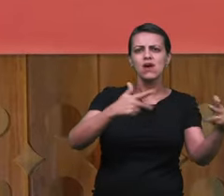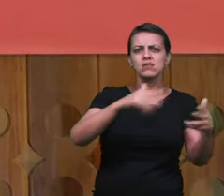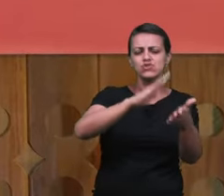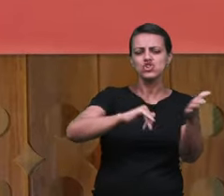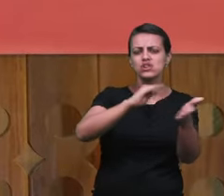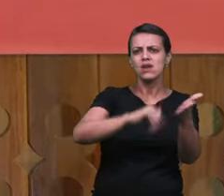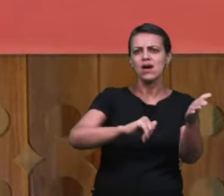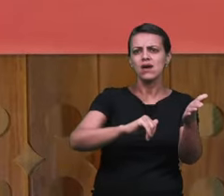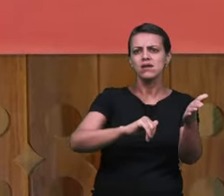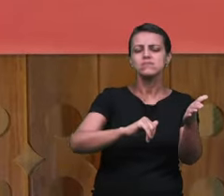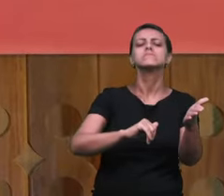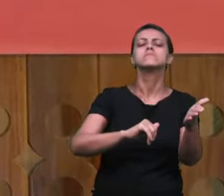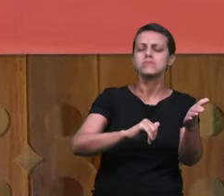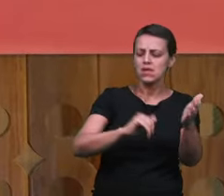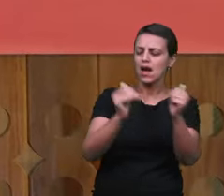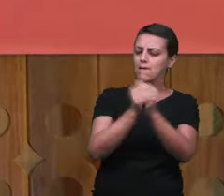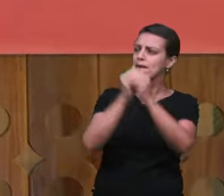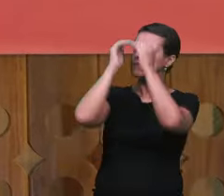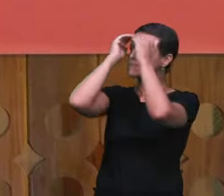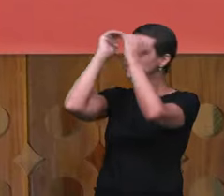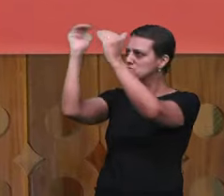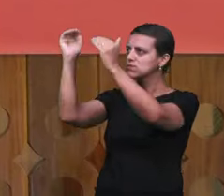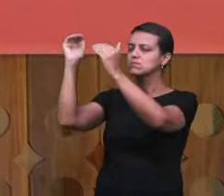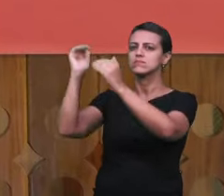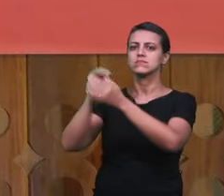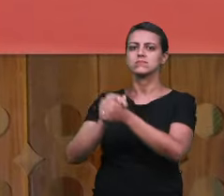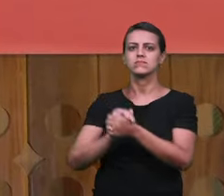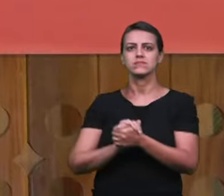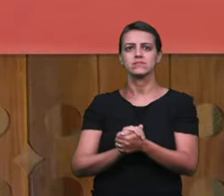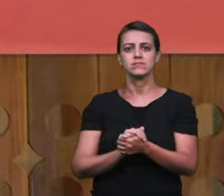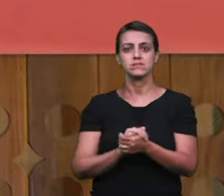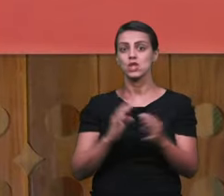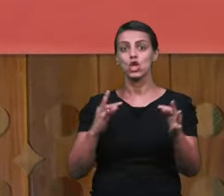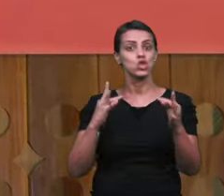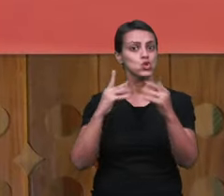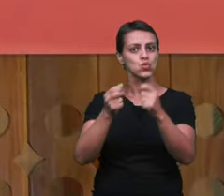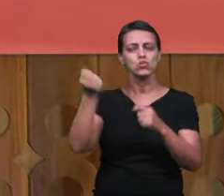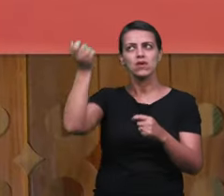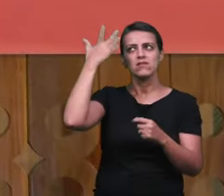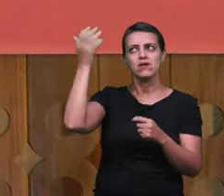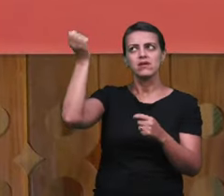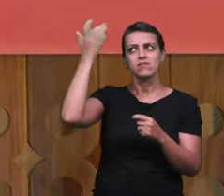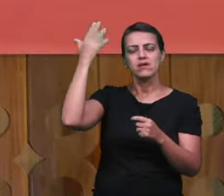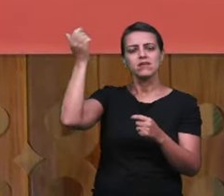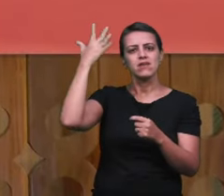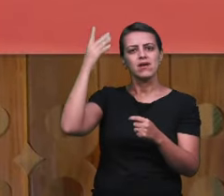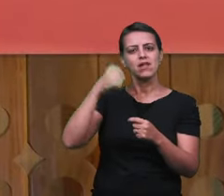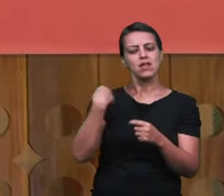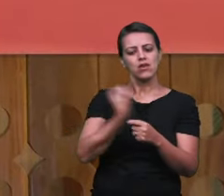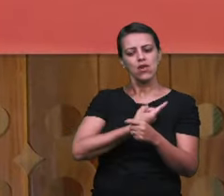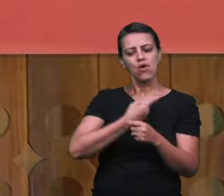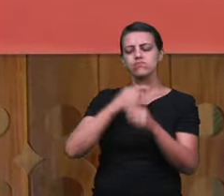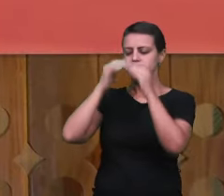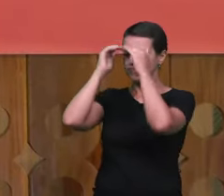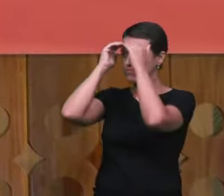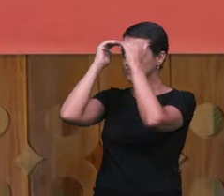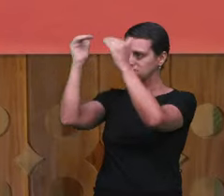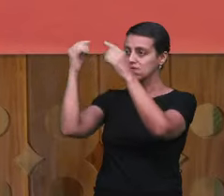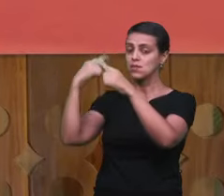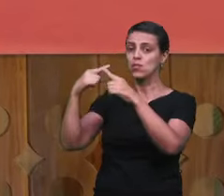obedece porque você é desobediente. Não faz parte dessa obra, exceto que mude. Porque há um governo